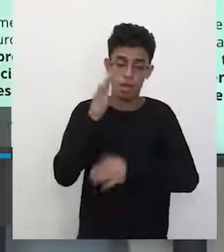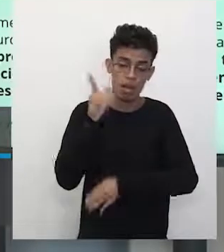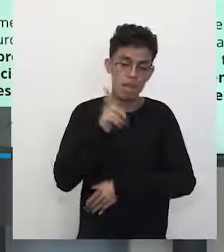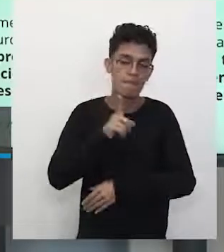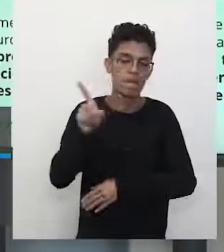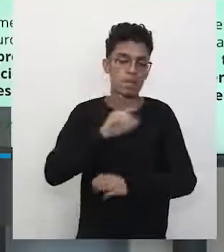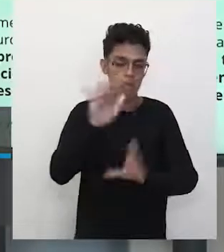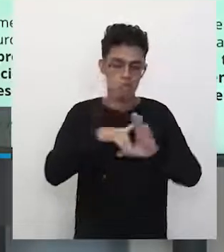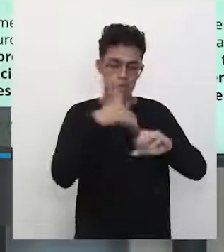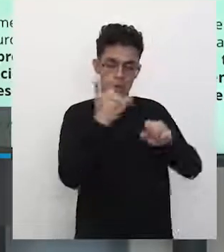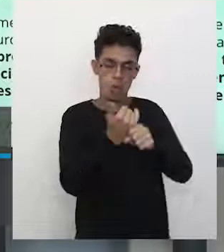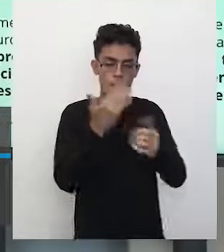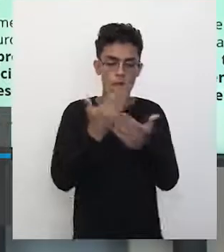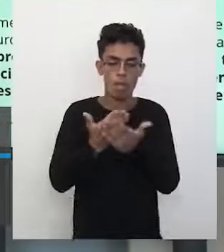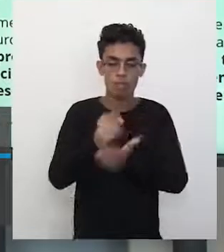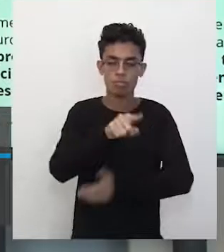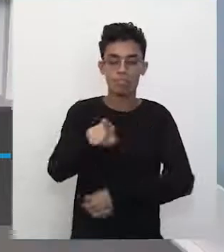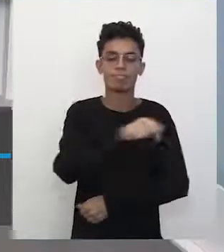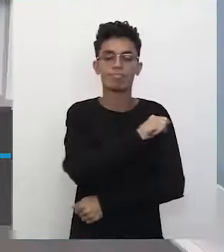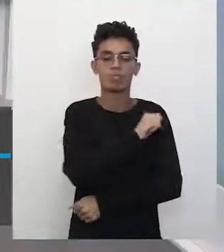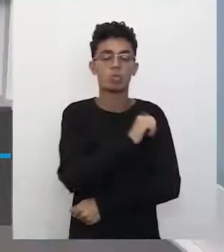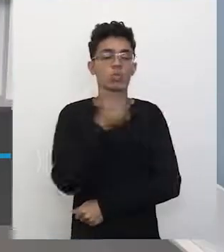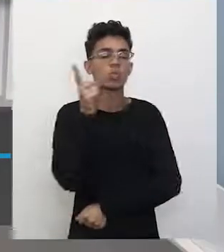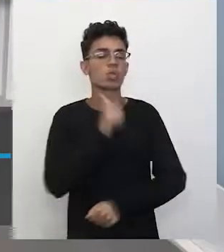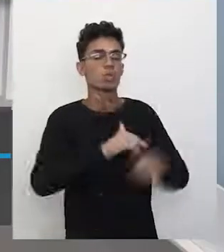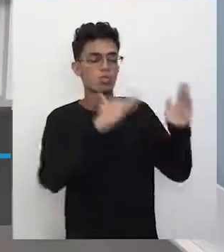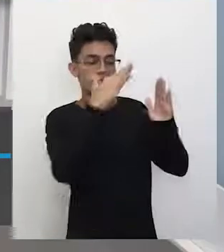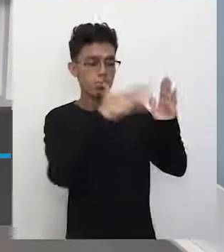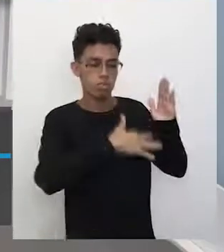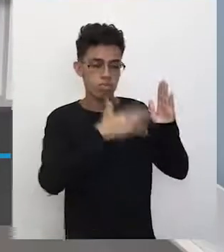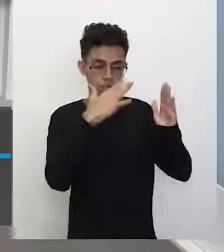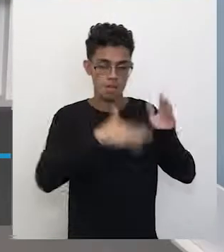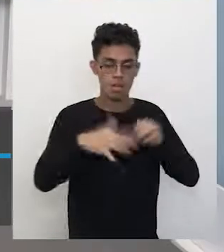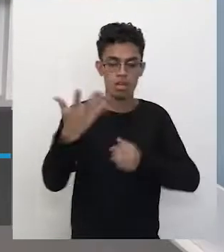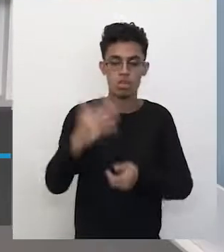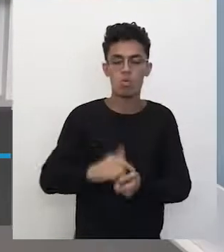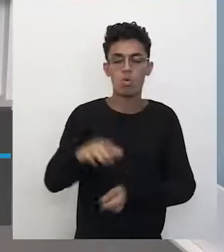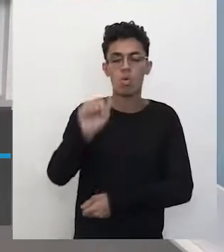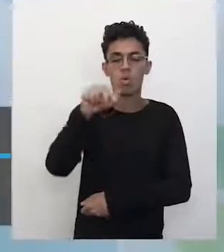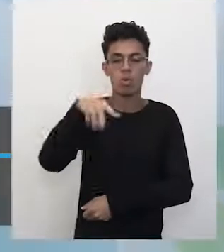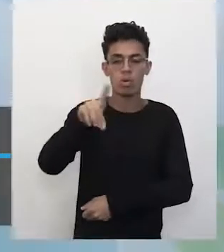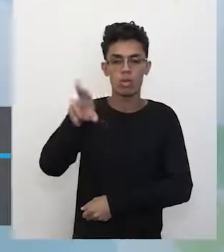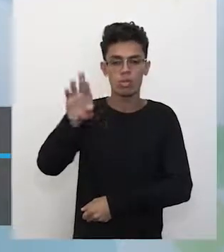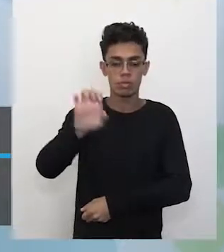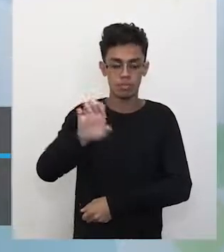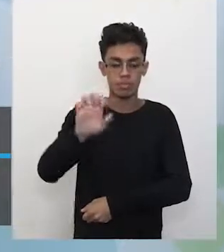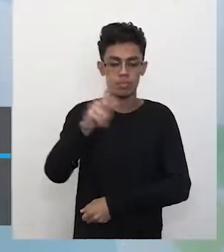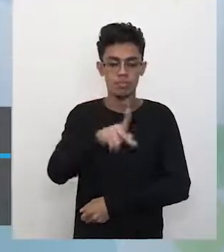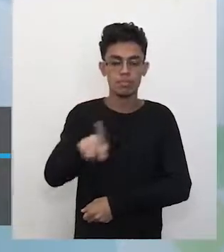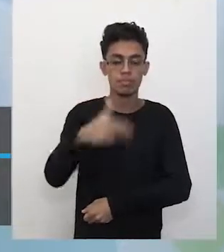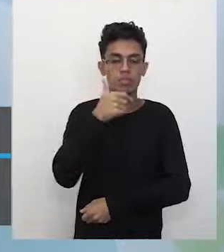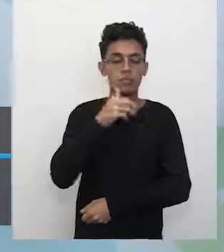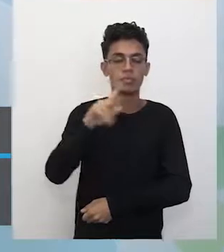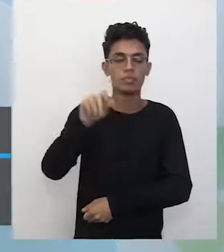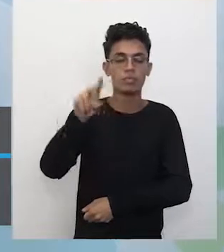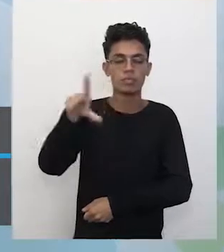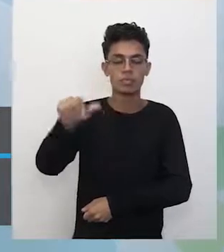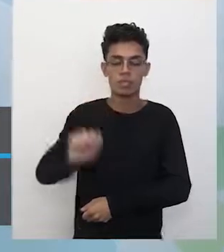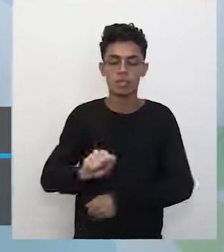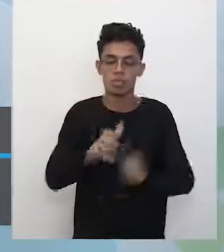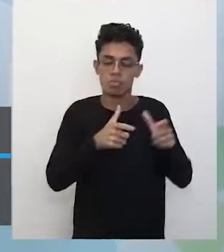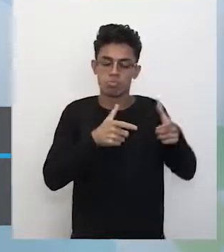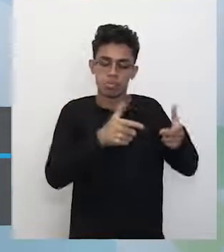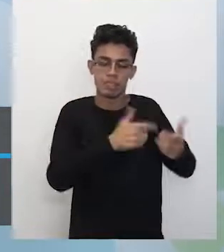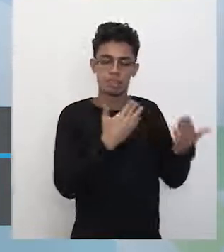e podem ser vistas pelos alunos. Exato. O aluno André, da professora Paula, falou que uma parte pequena em um debate ou